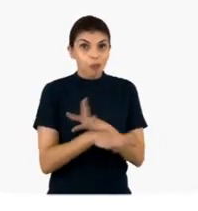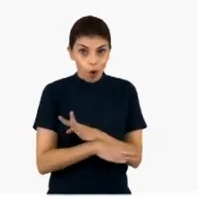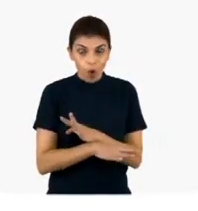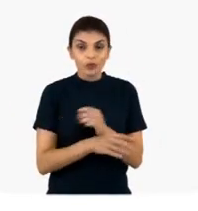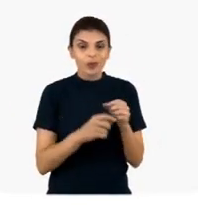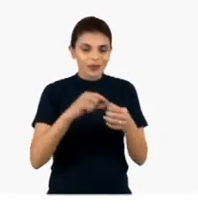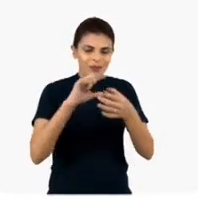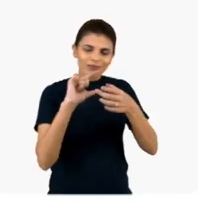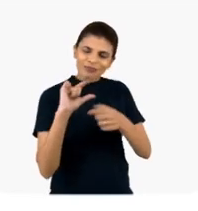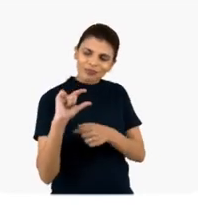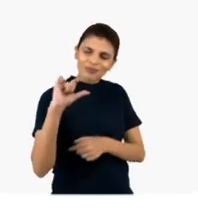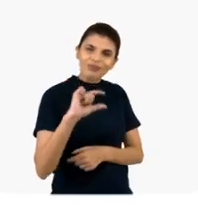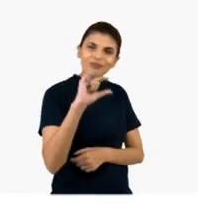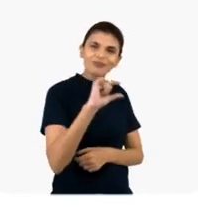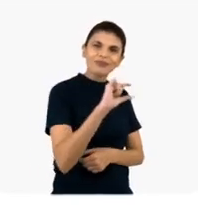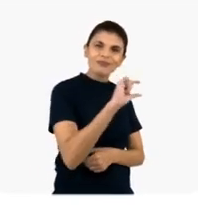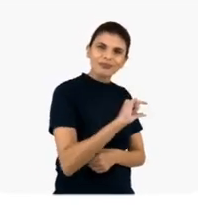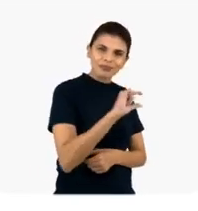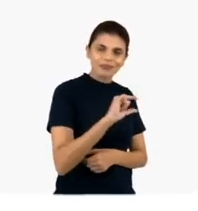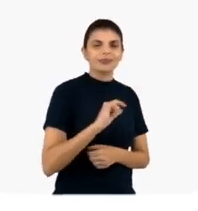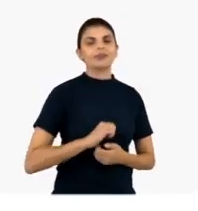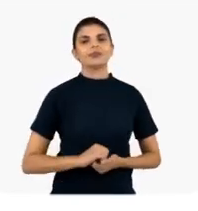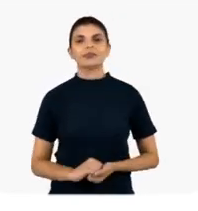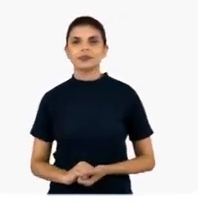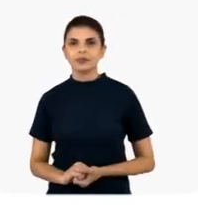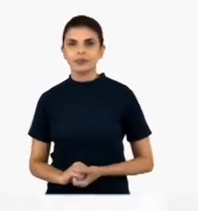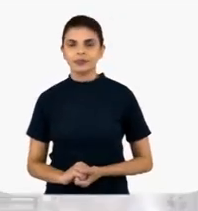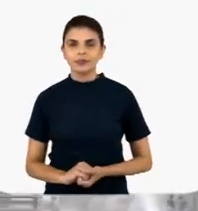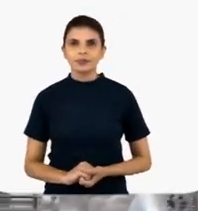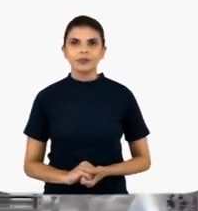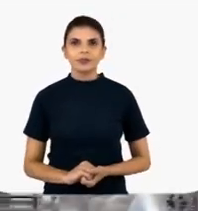nos diferentes frascos ou dispositivos de armazenamento.